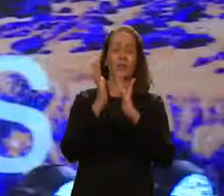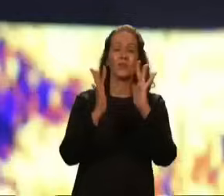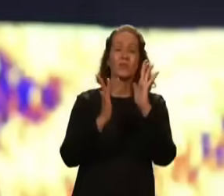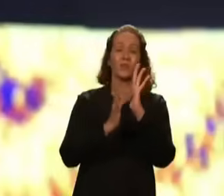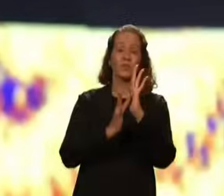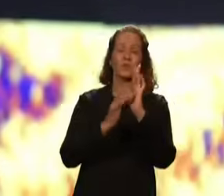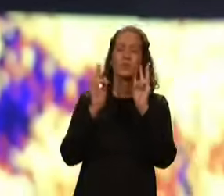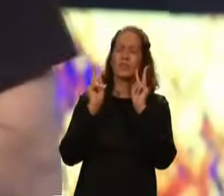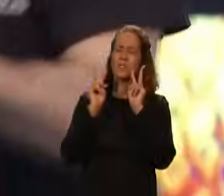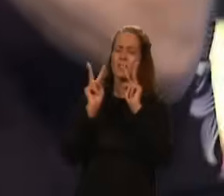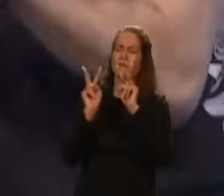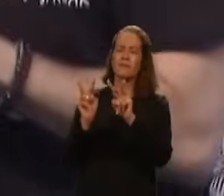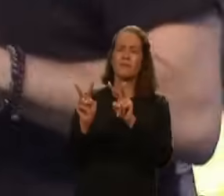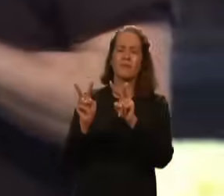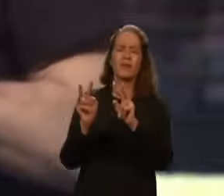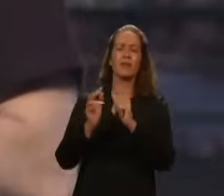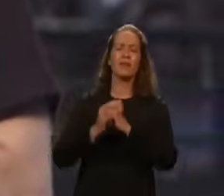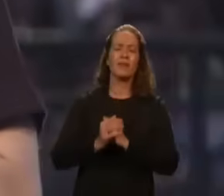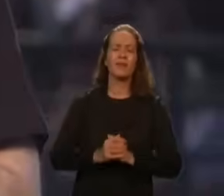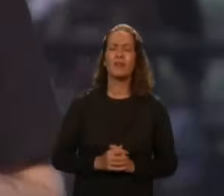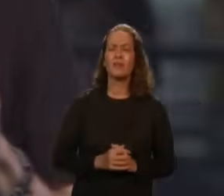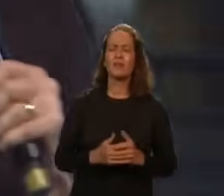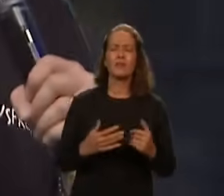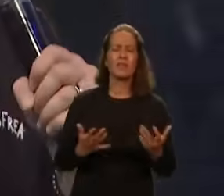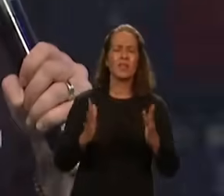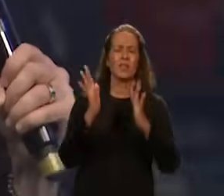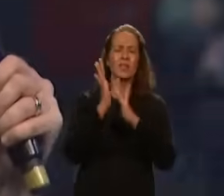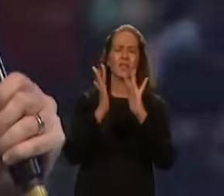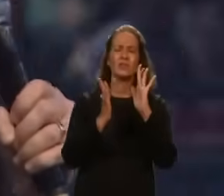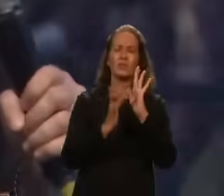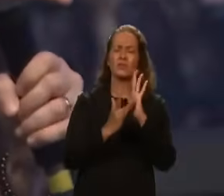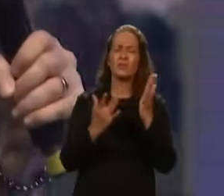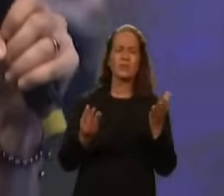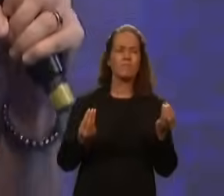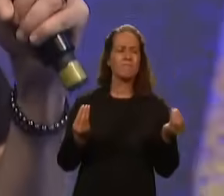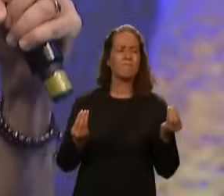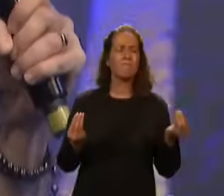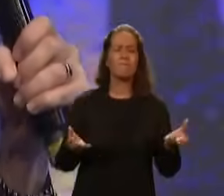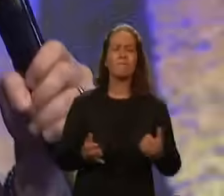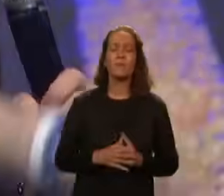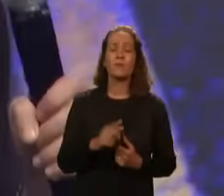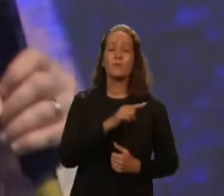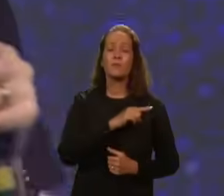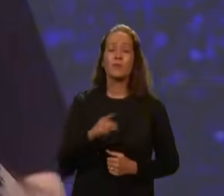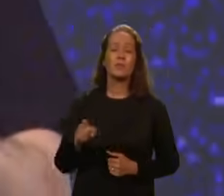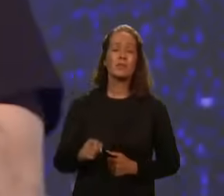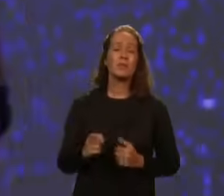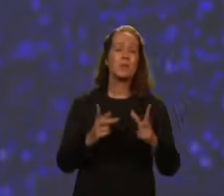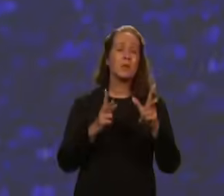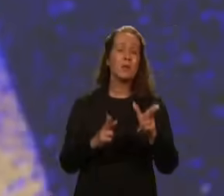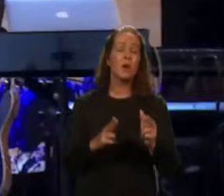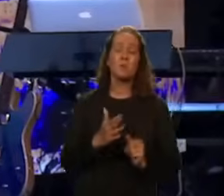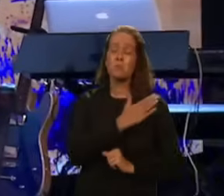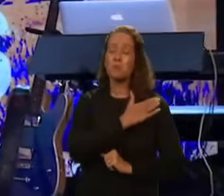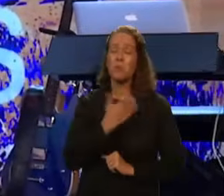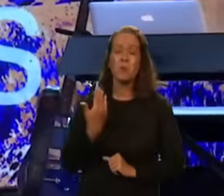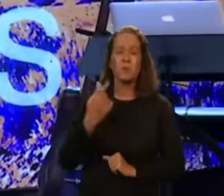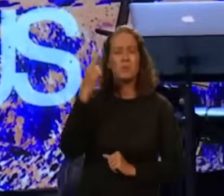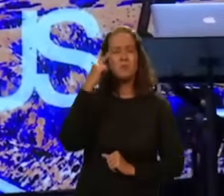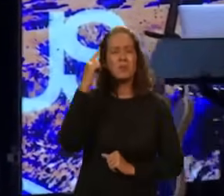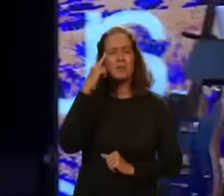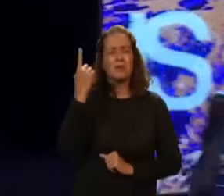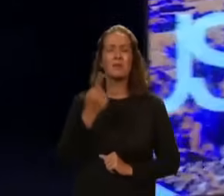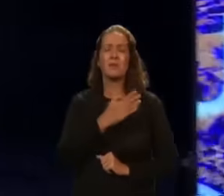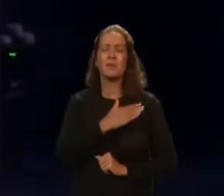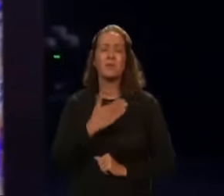da tumba, te levantar, você já fedia, você já não tinha esperança, pensava em se matar. Gente, todo mundo que